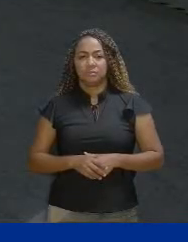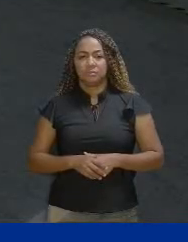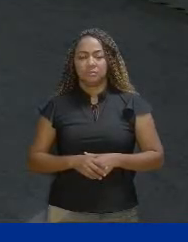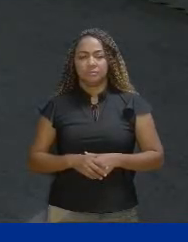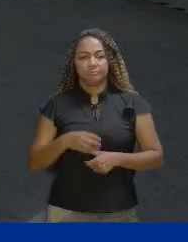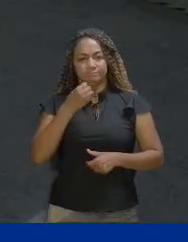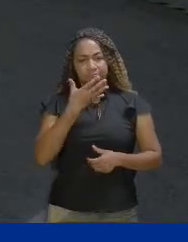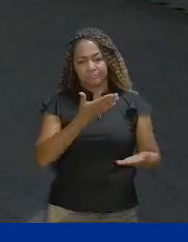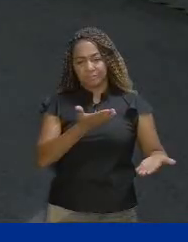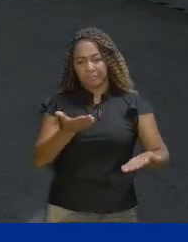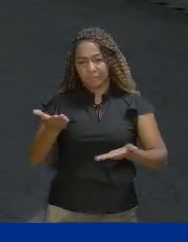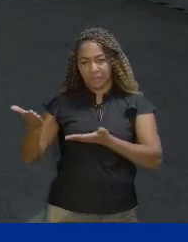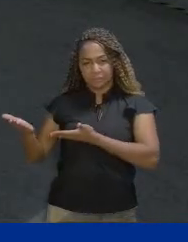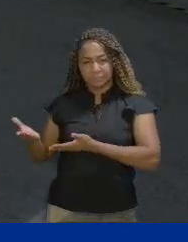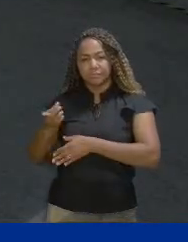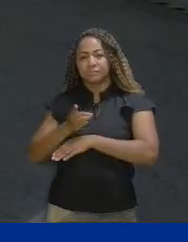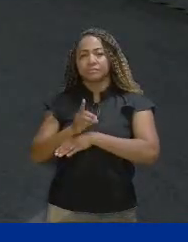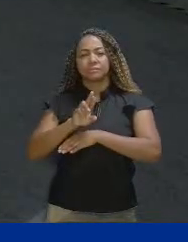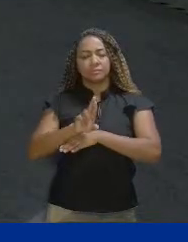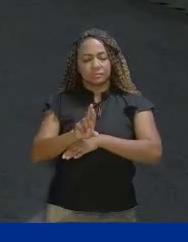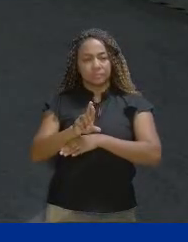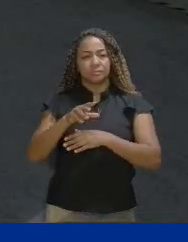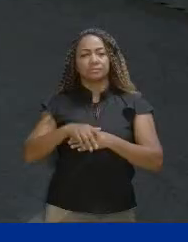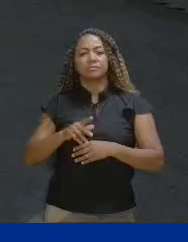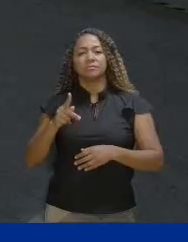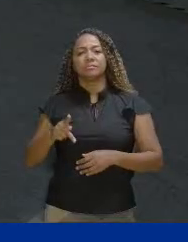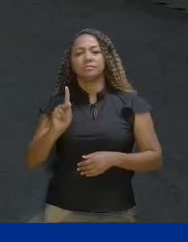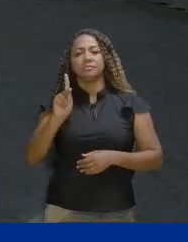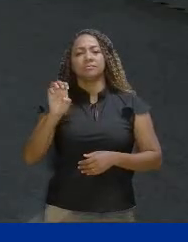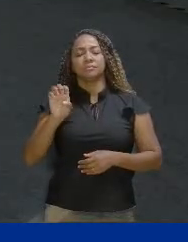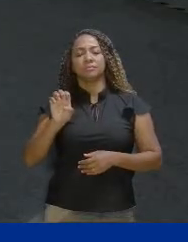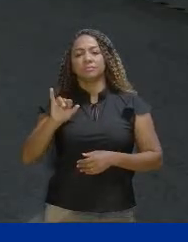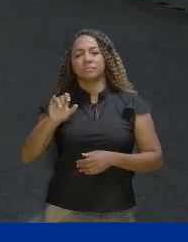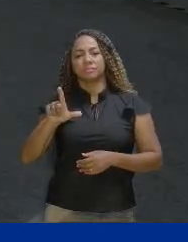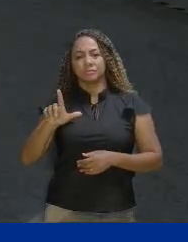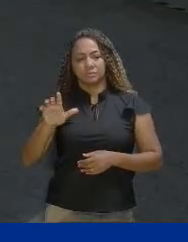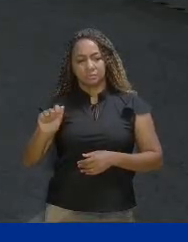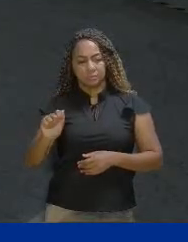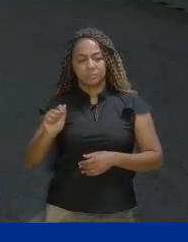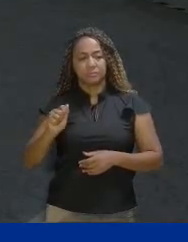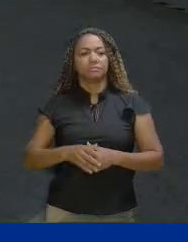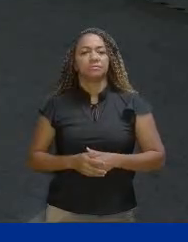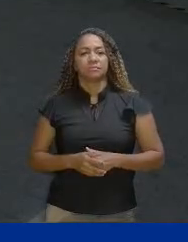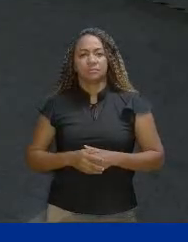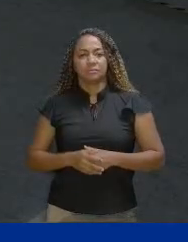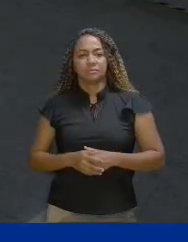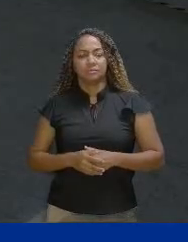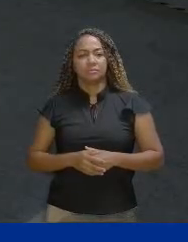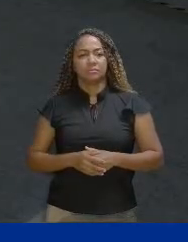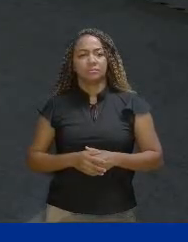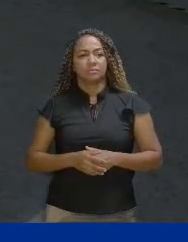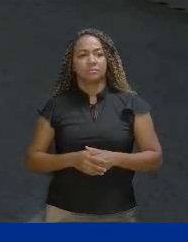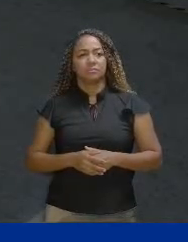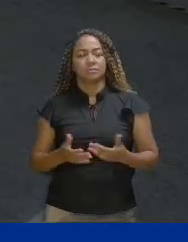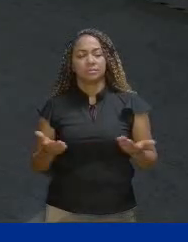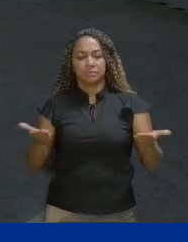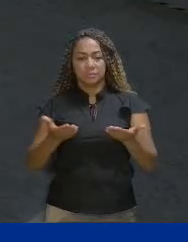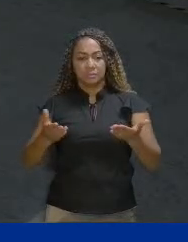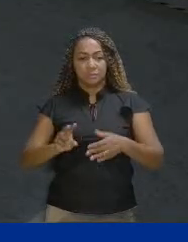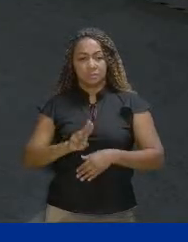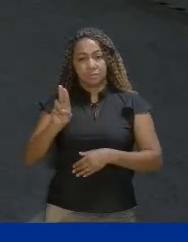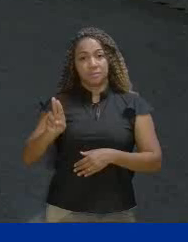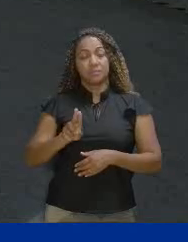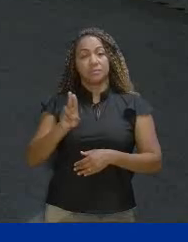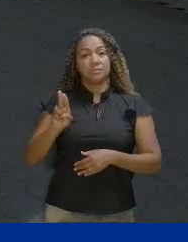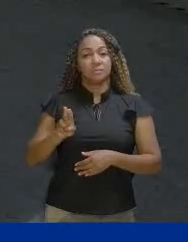Seja muito bem-vinda, doutora Keila. A doutora queria se Keila dirigiu ao Utzig, lado Vossa Excelência direito passa a da utilizar mesa. a partir